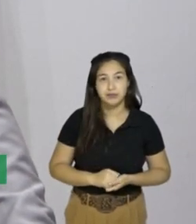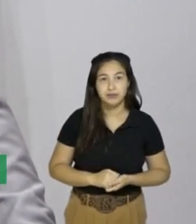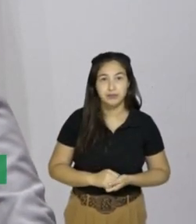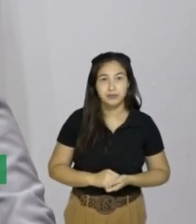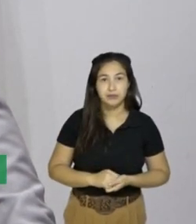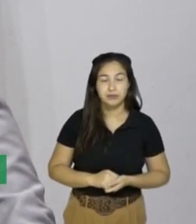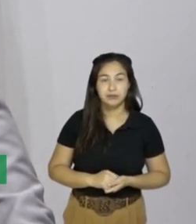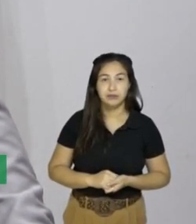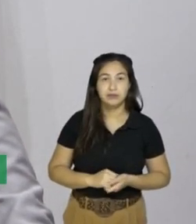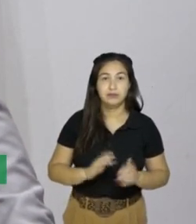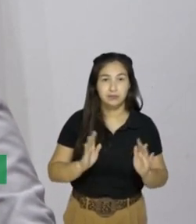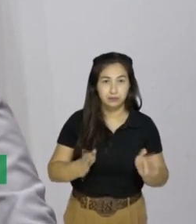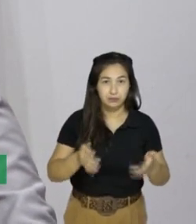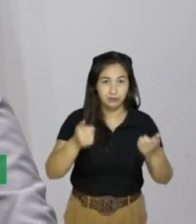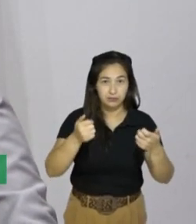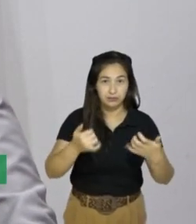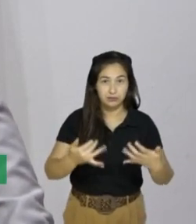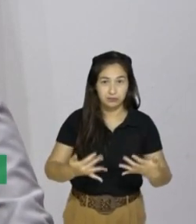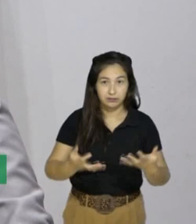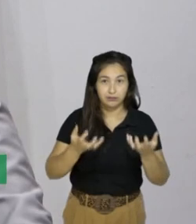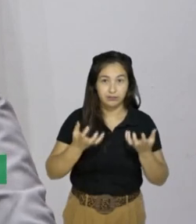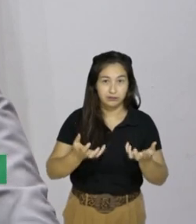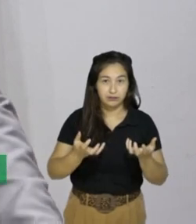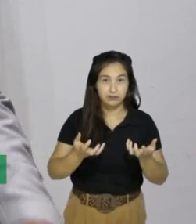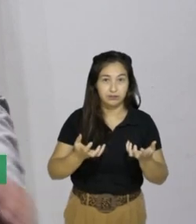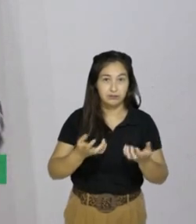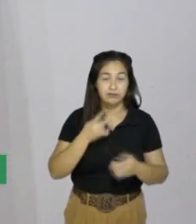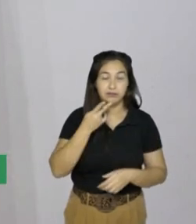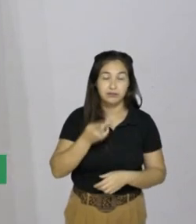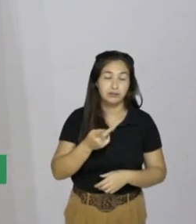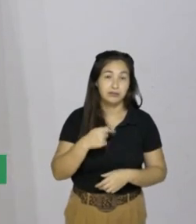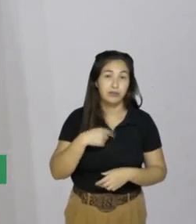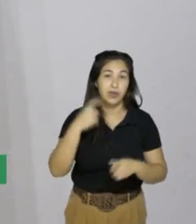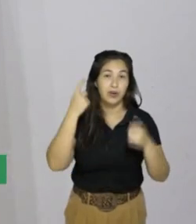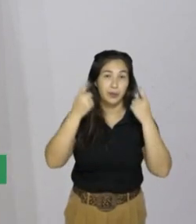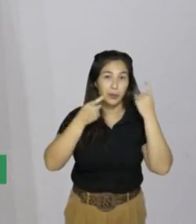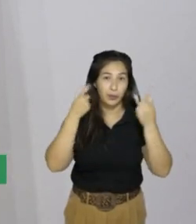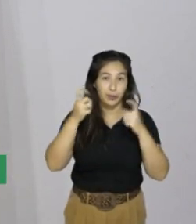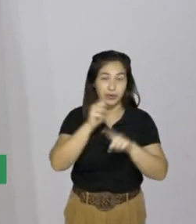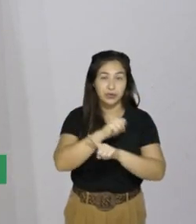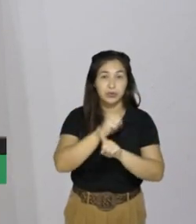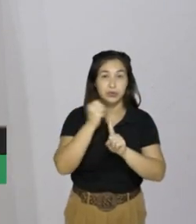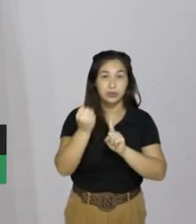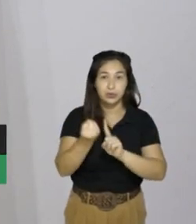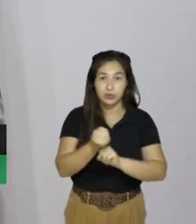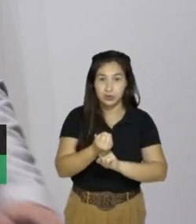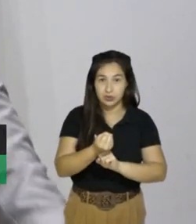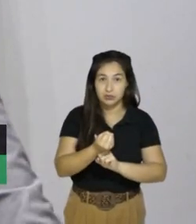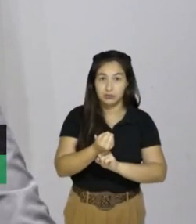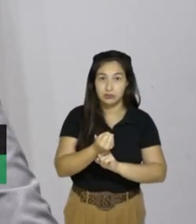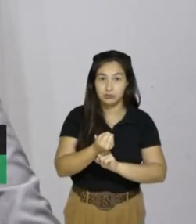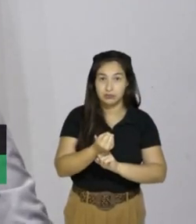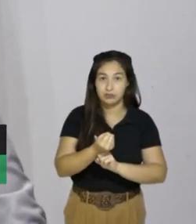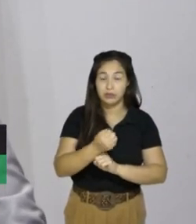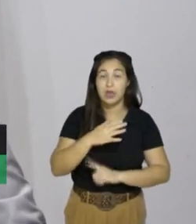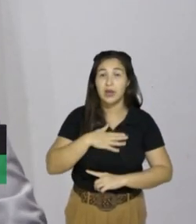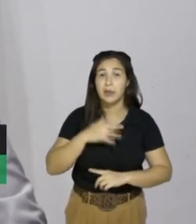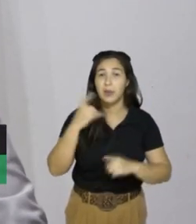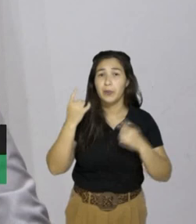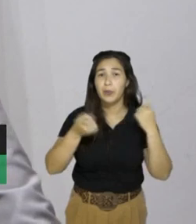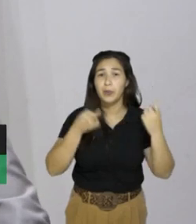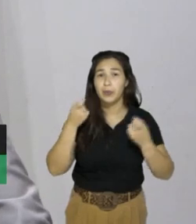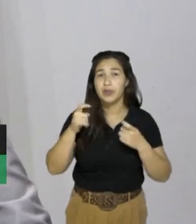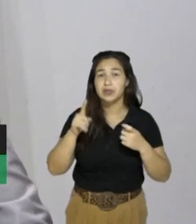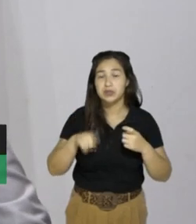dito isso eu quero dizer que também tem uma preocupação com social tá E essa minha preocupação é